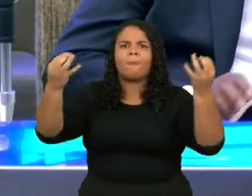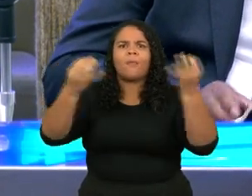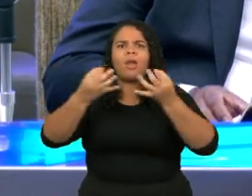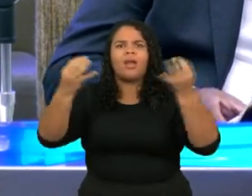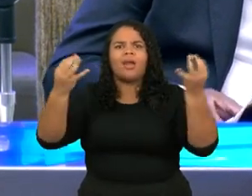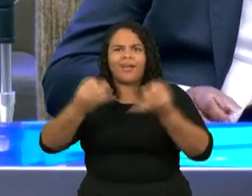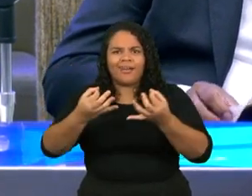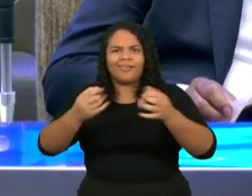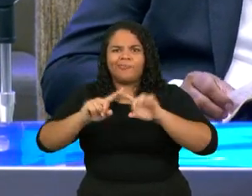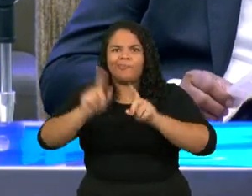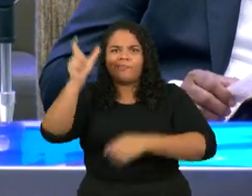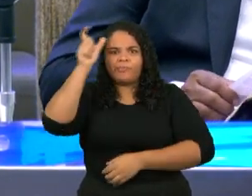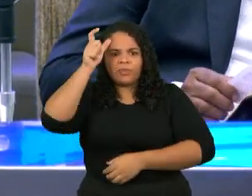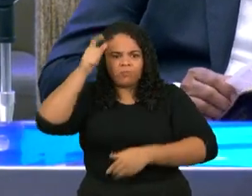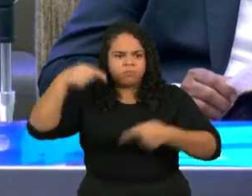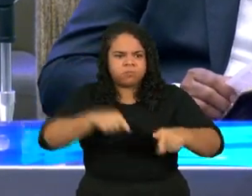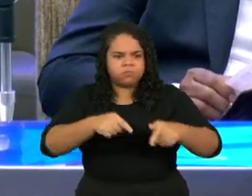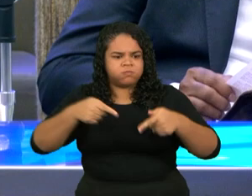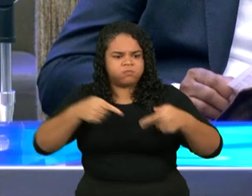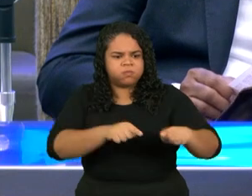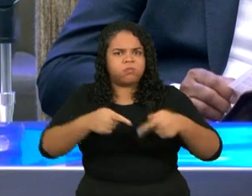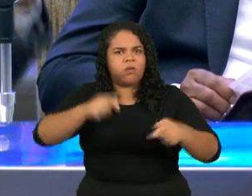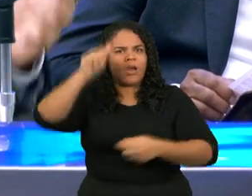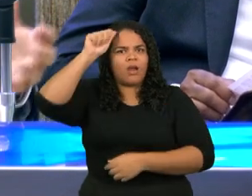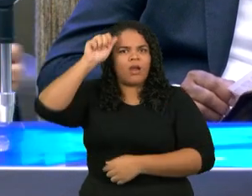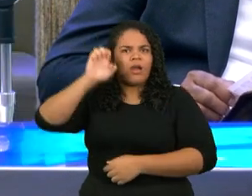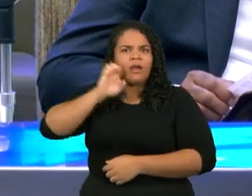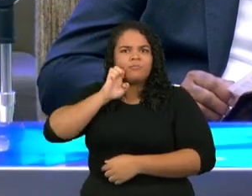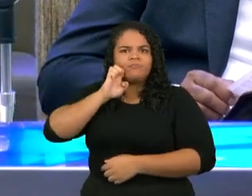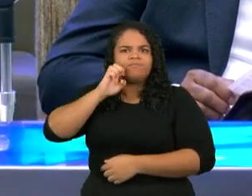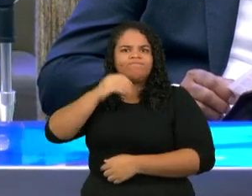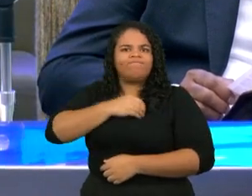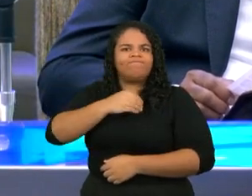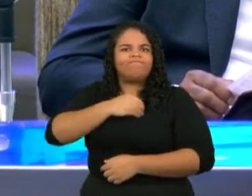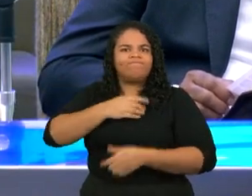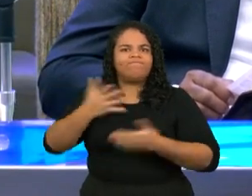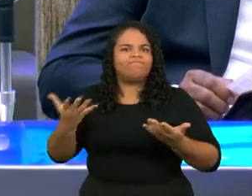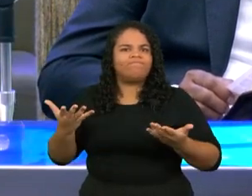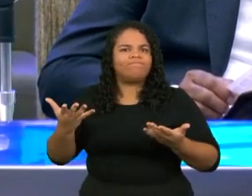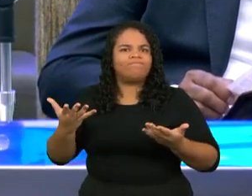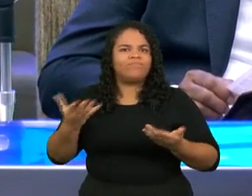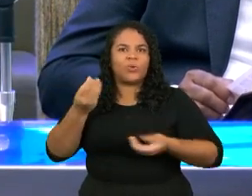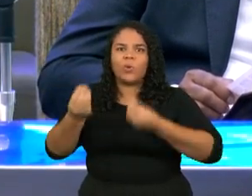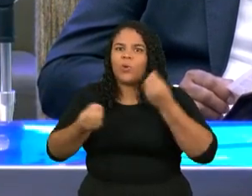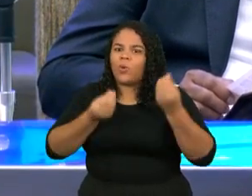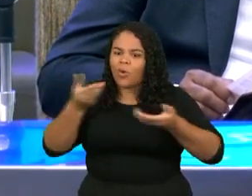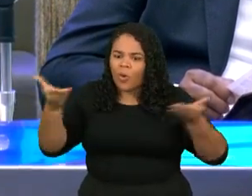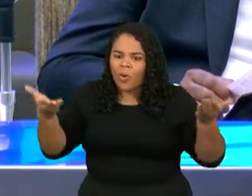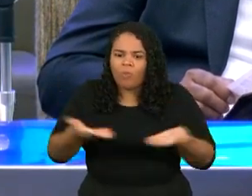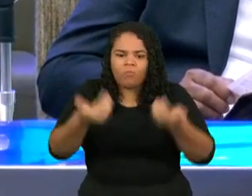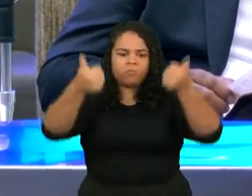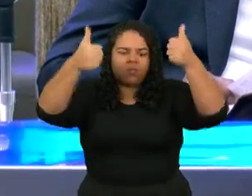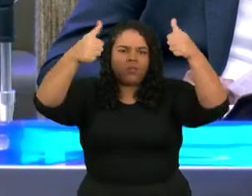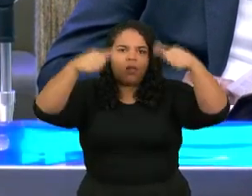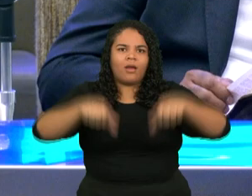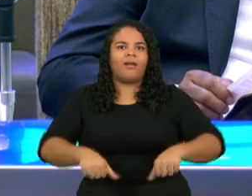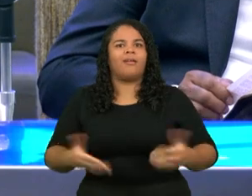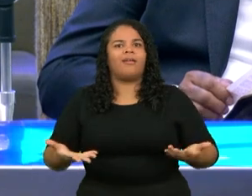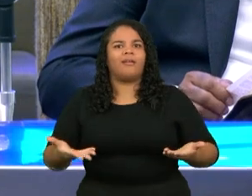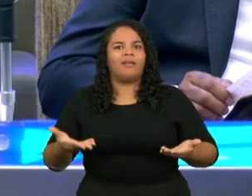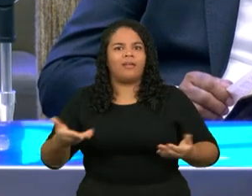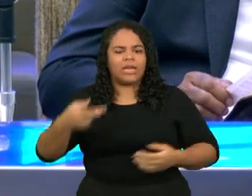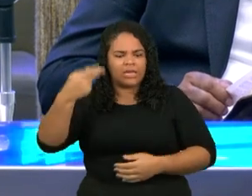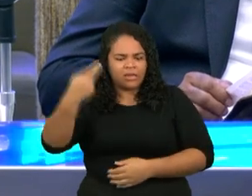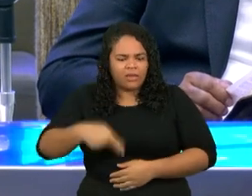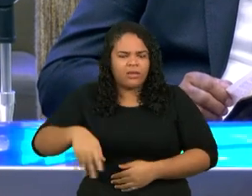atacou imagine a nossa família que habita que vive em um mundo que é